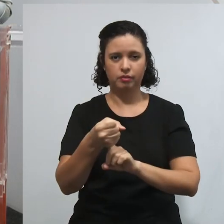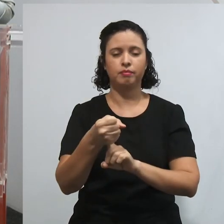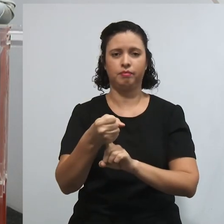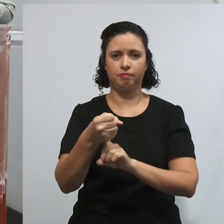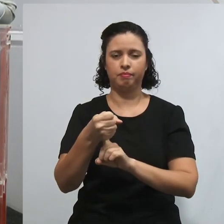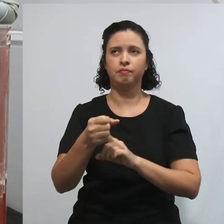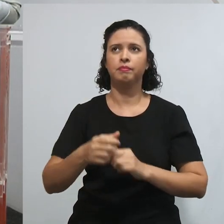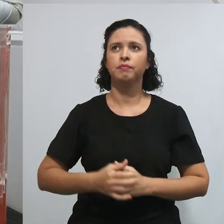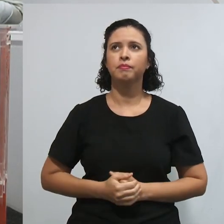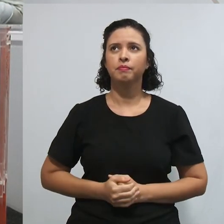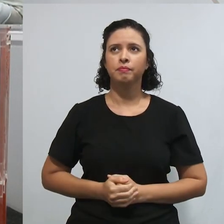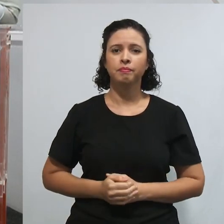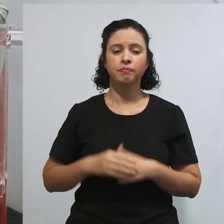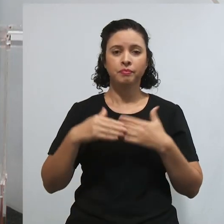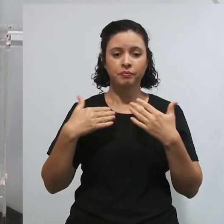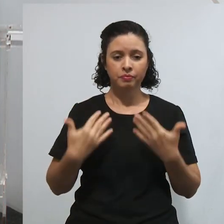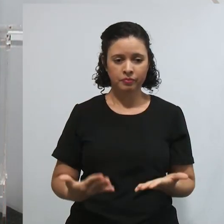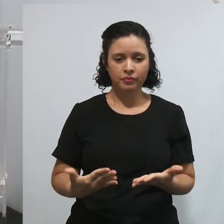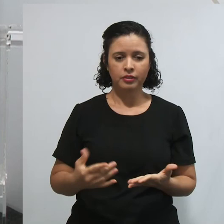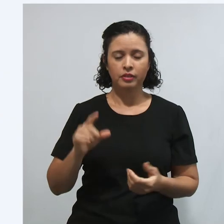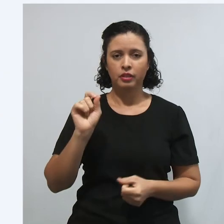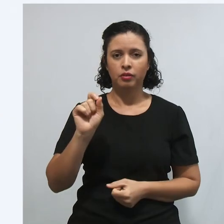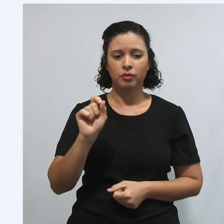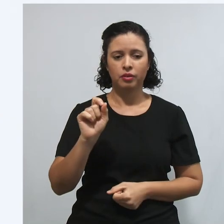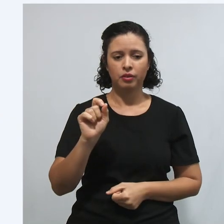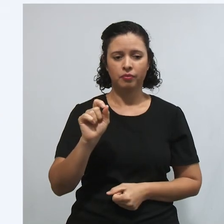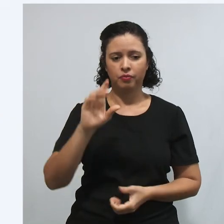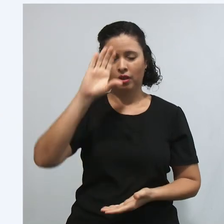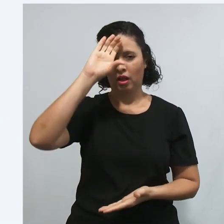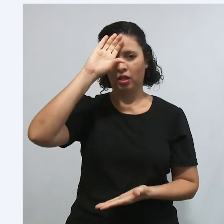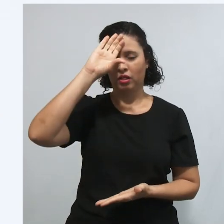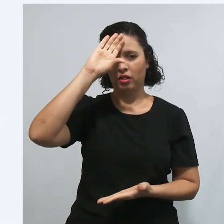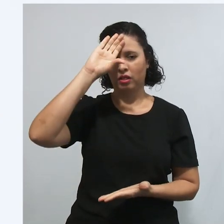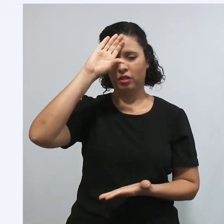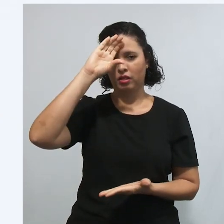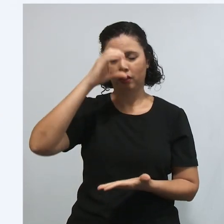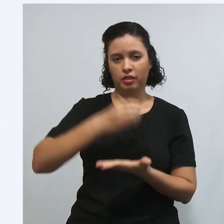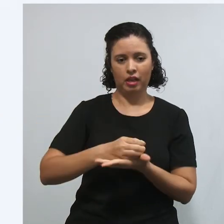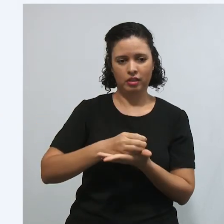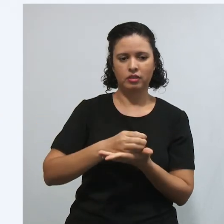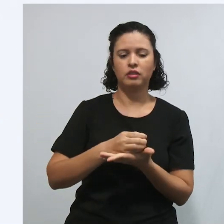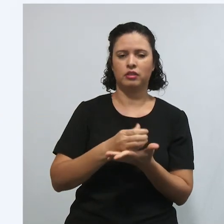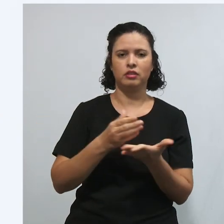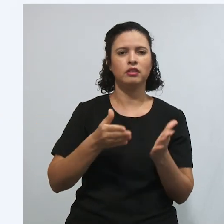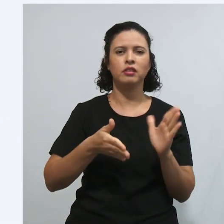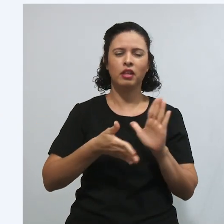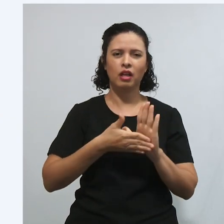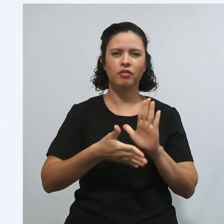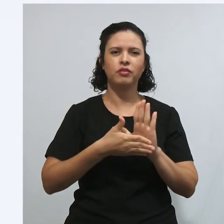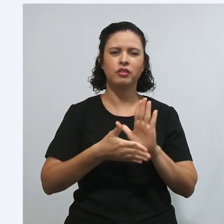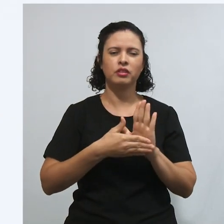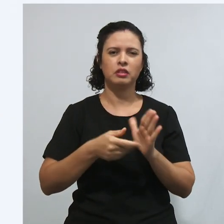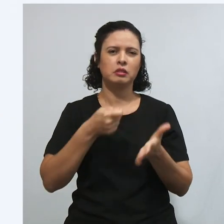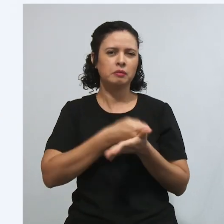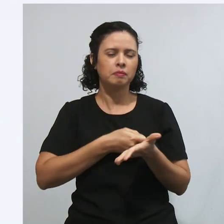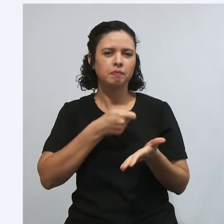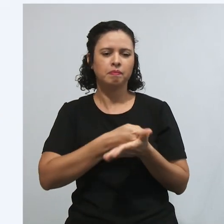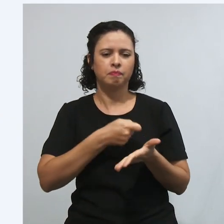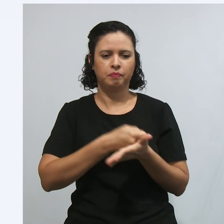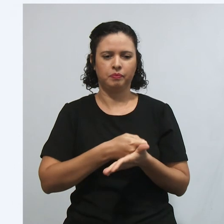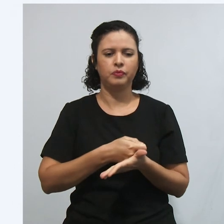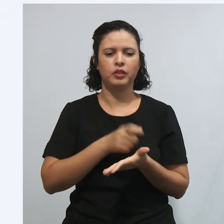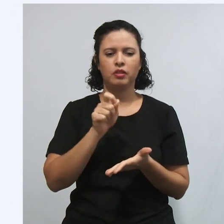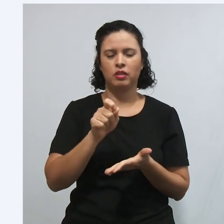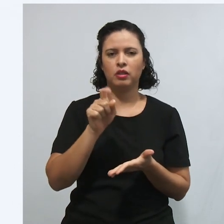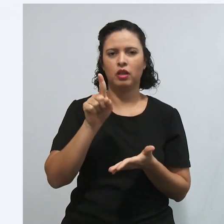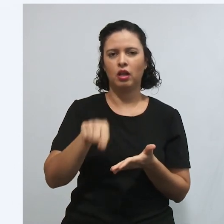relações sociais. Então, a tese defendida pela teoria histórico-cultural, ou seja, aquilo que essa teoria quer provar é que